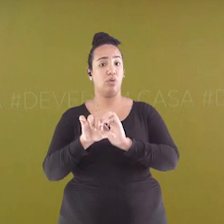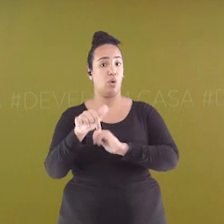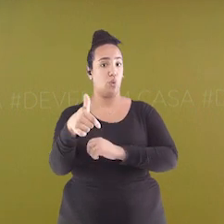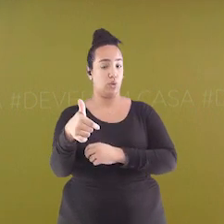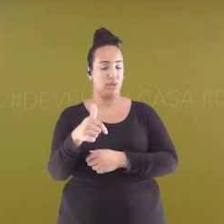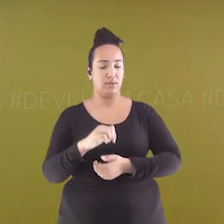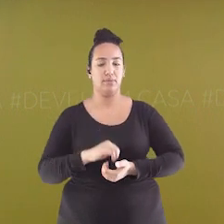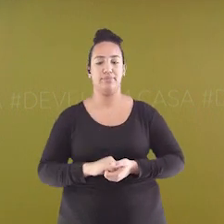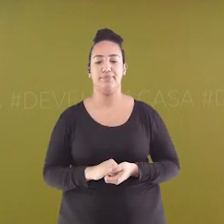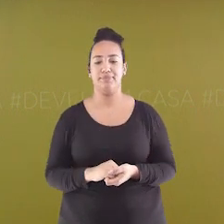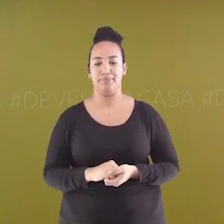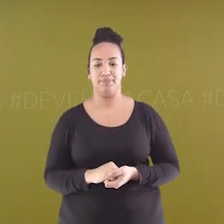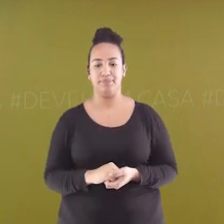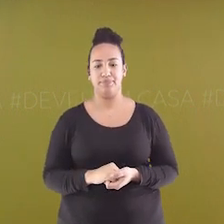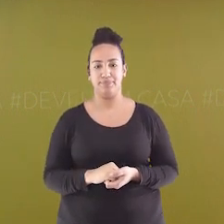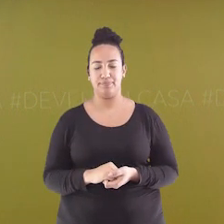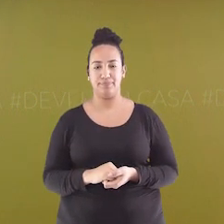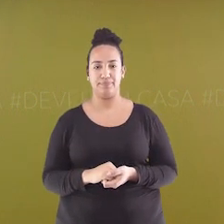pergunta.